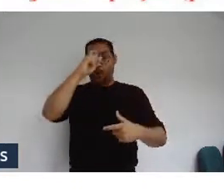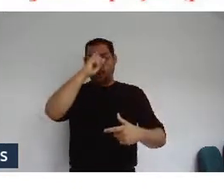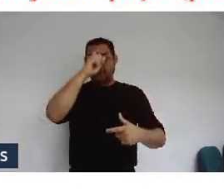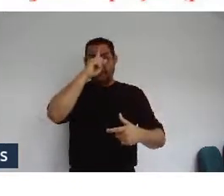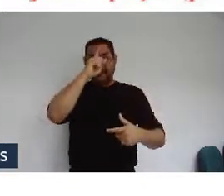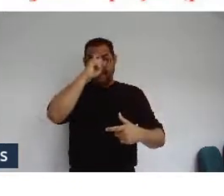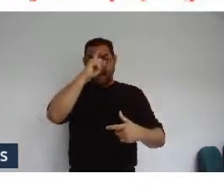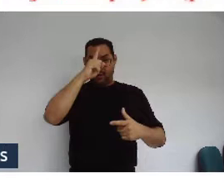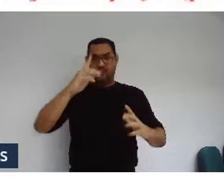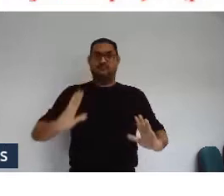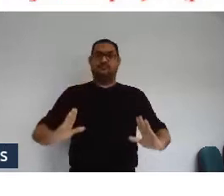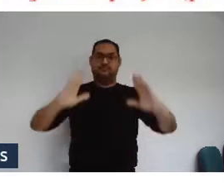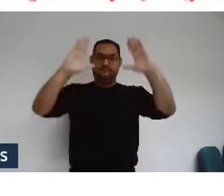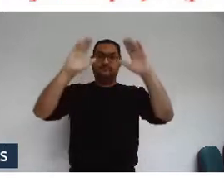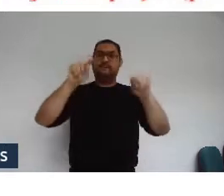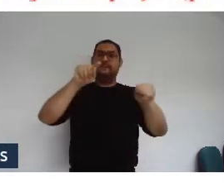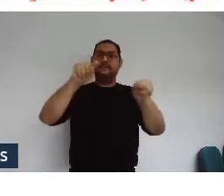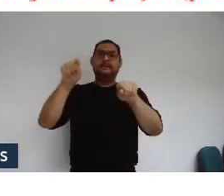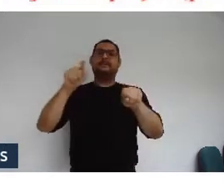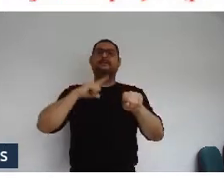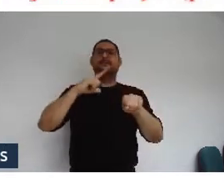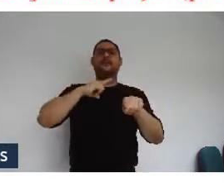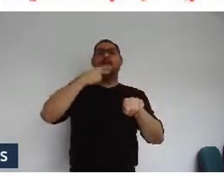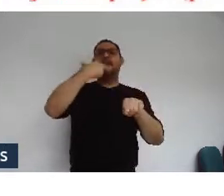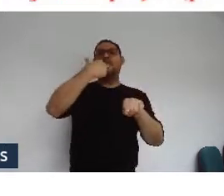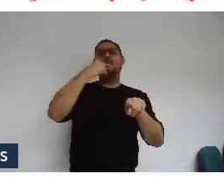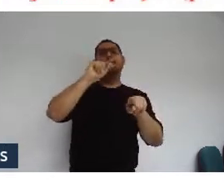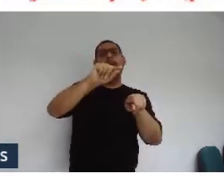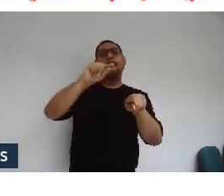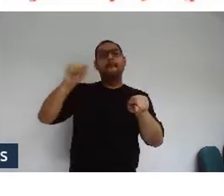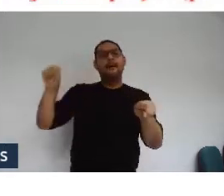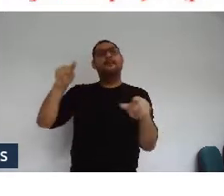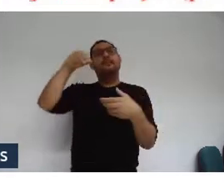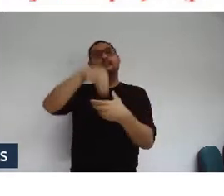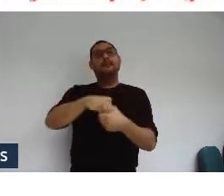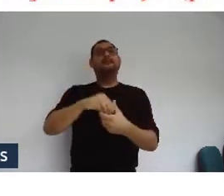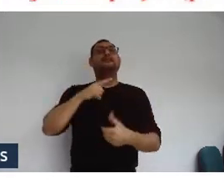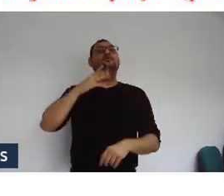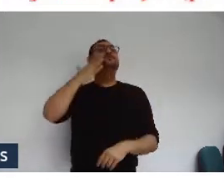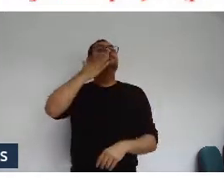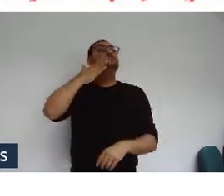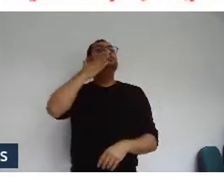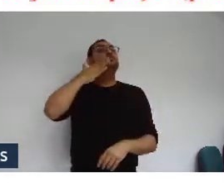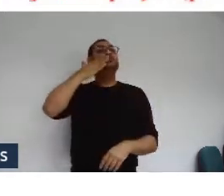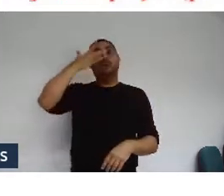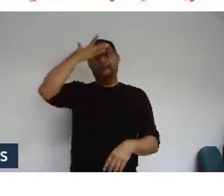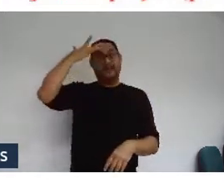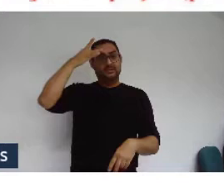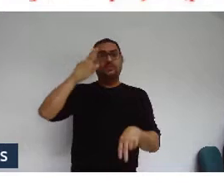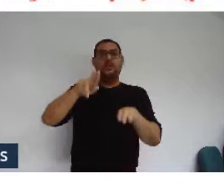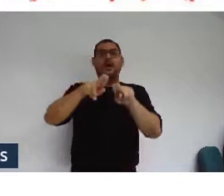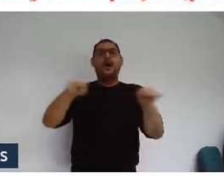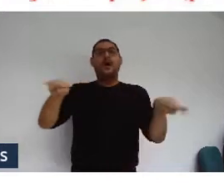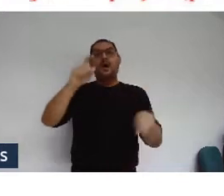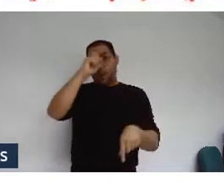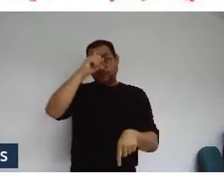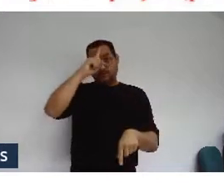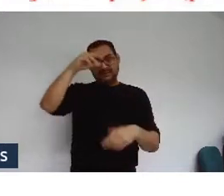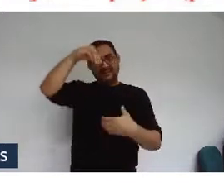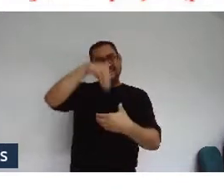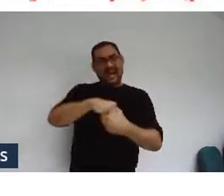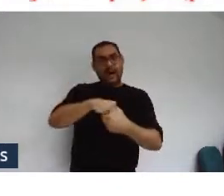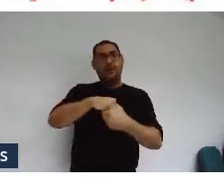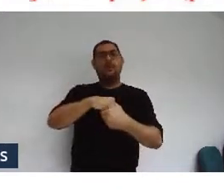como certas línguas indessicavam certo discurso para pessoas que passavam naquele hospital, para além